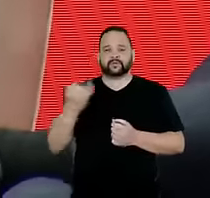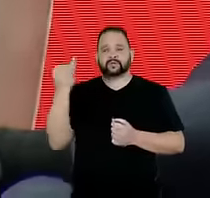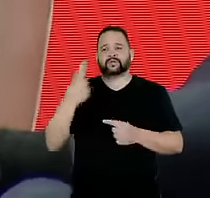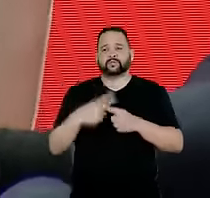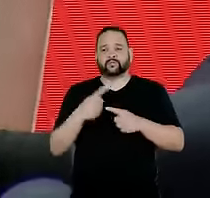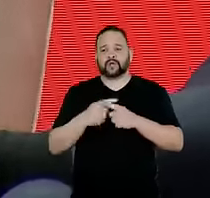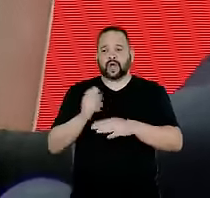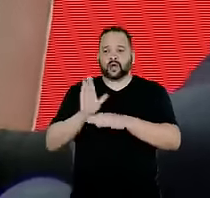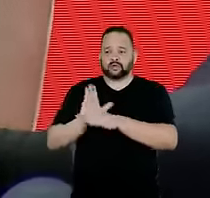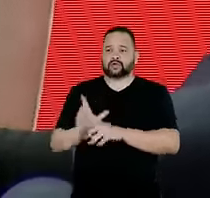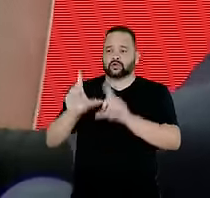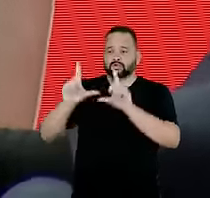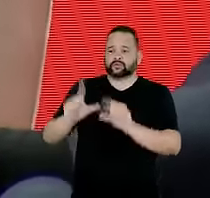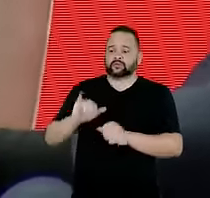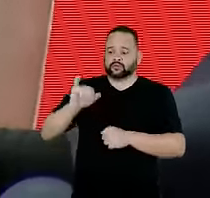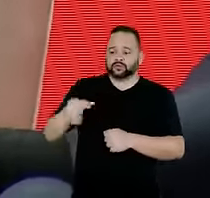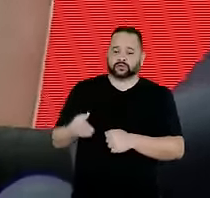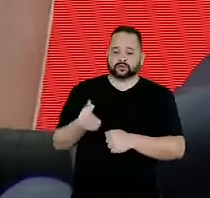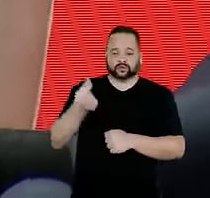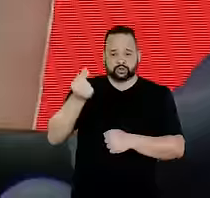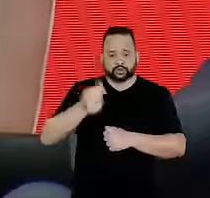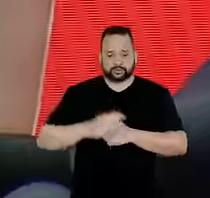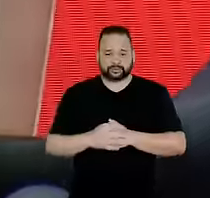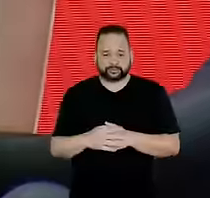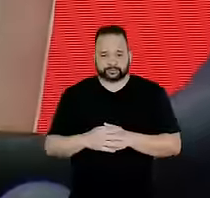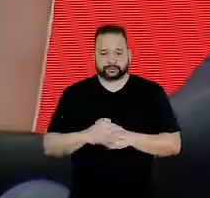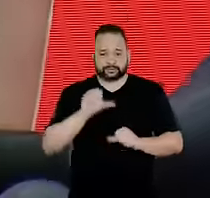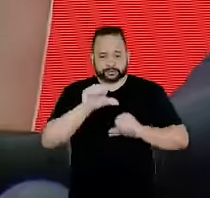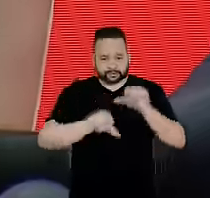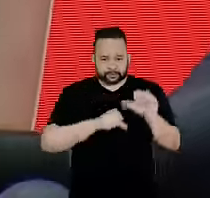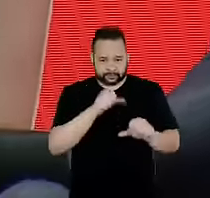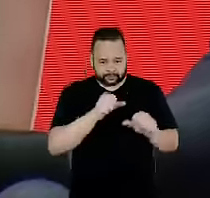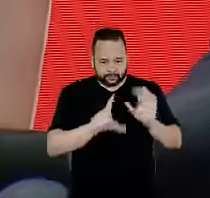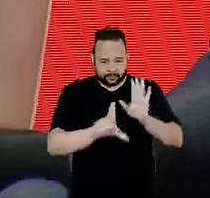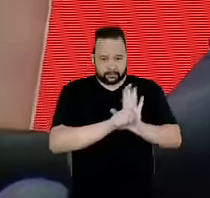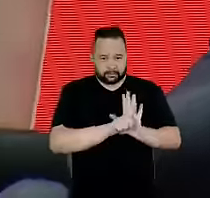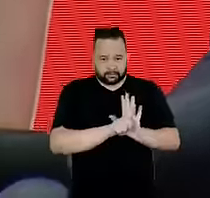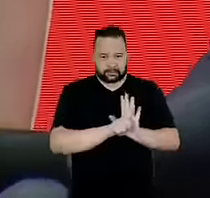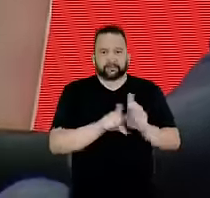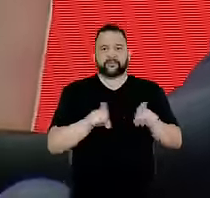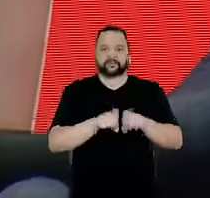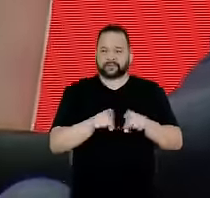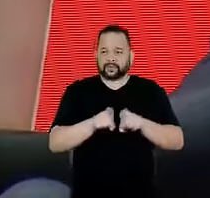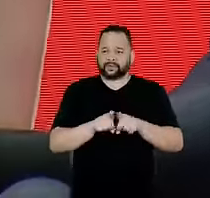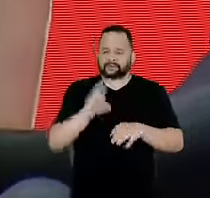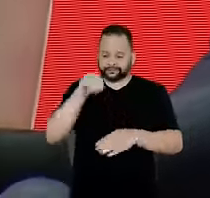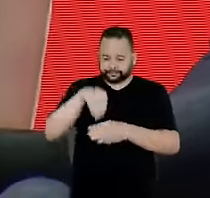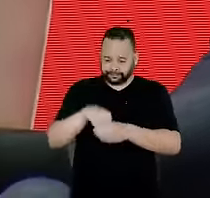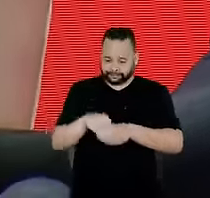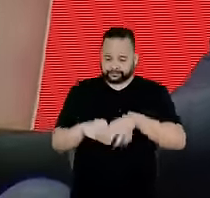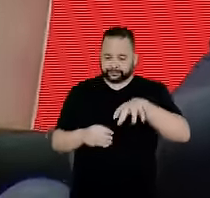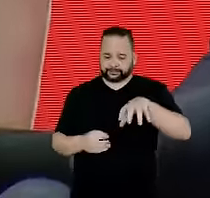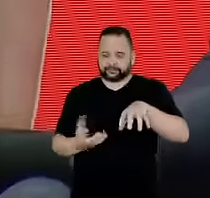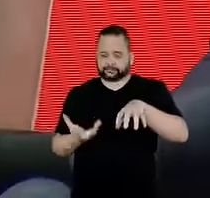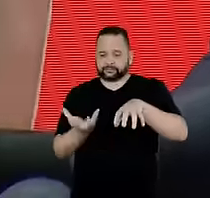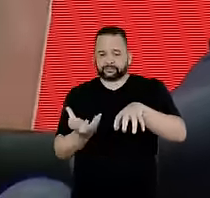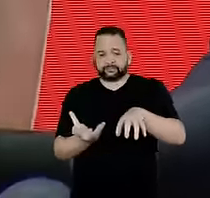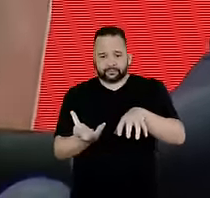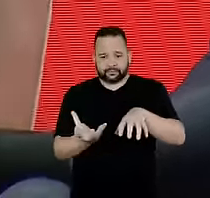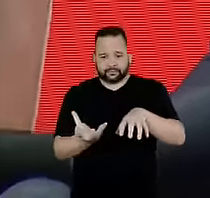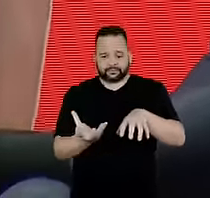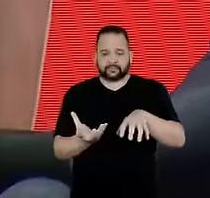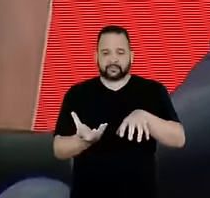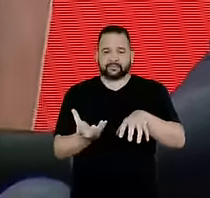capitais que faz isso e as reformas que a gente tem em tramitação no Congresso são vão todas nessa linha são para melhorar a